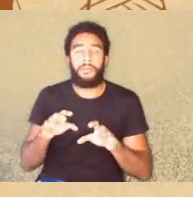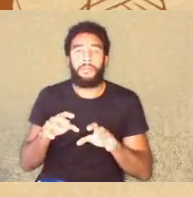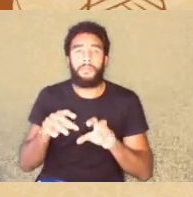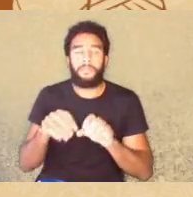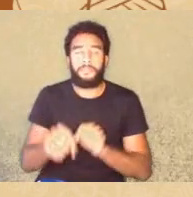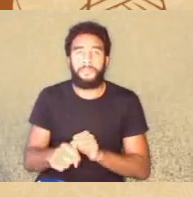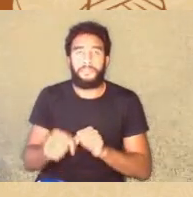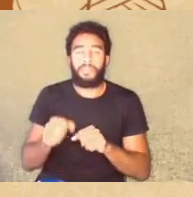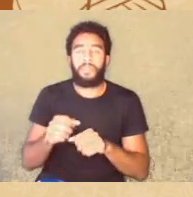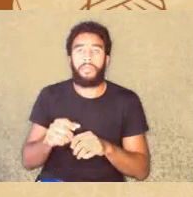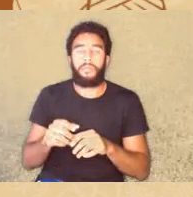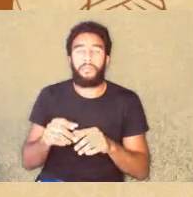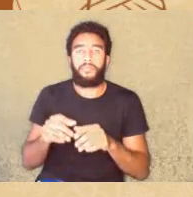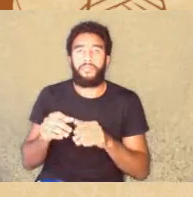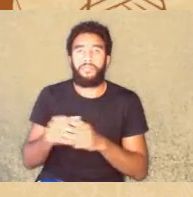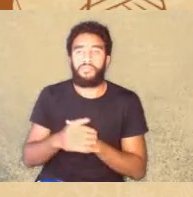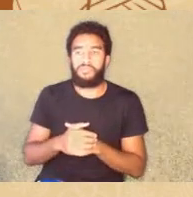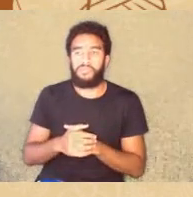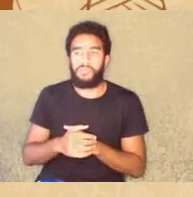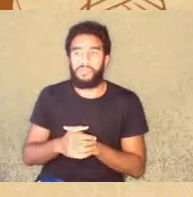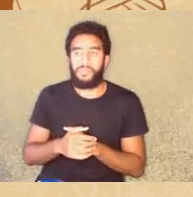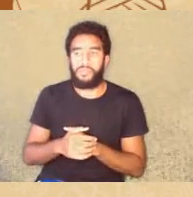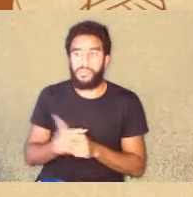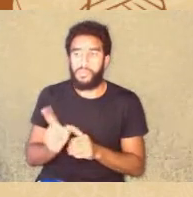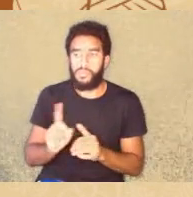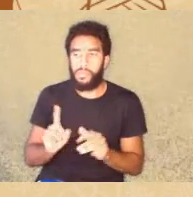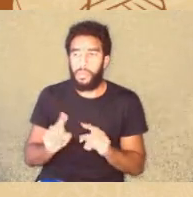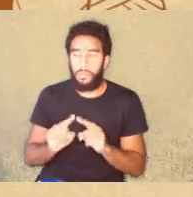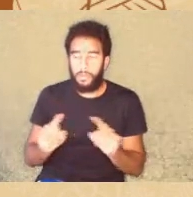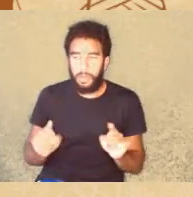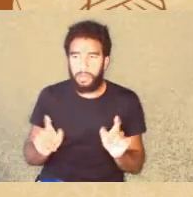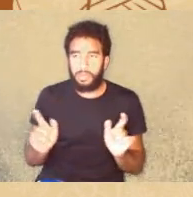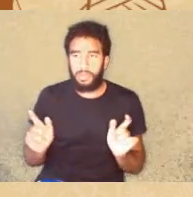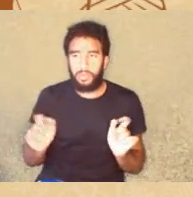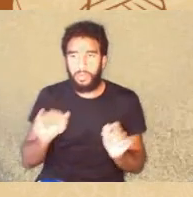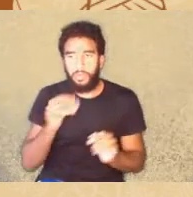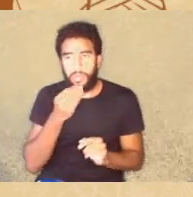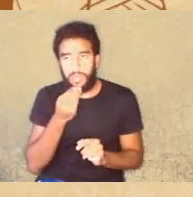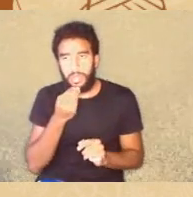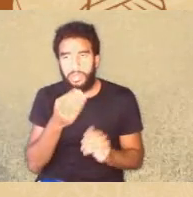de condição de escutar o outro e de caminhar. A ideia básica é essa.